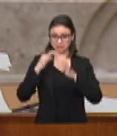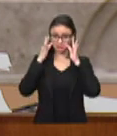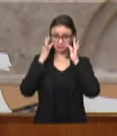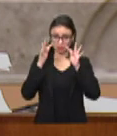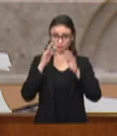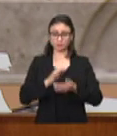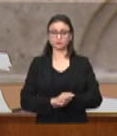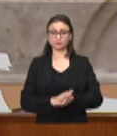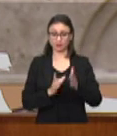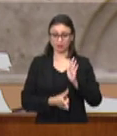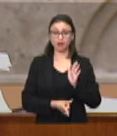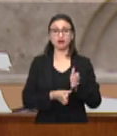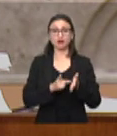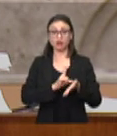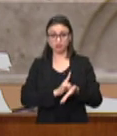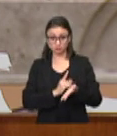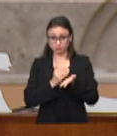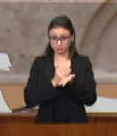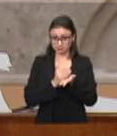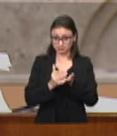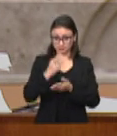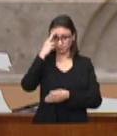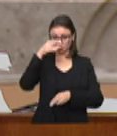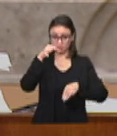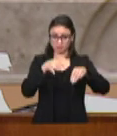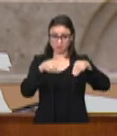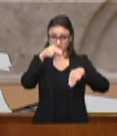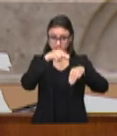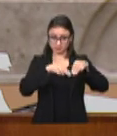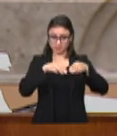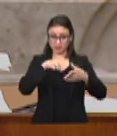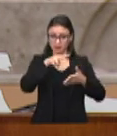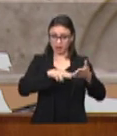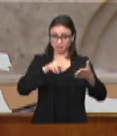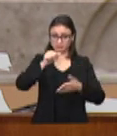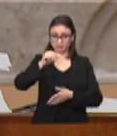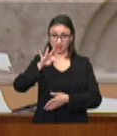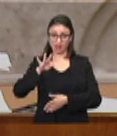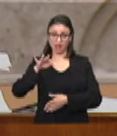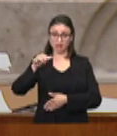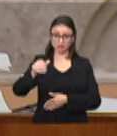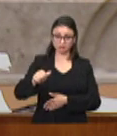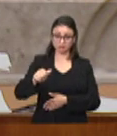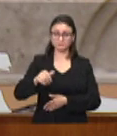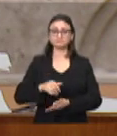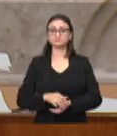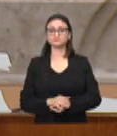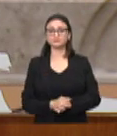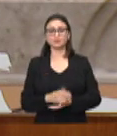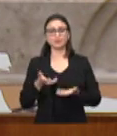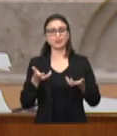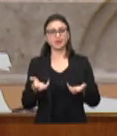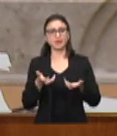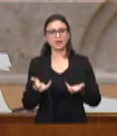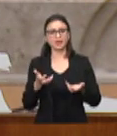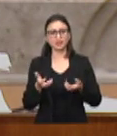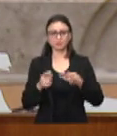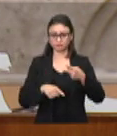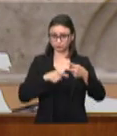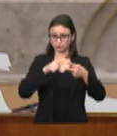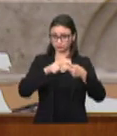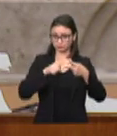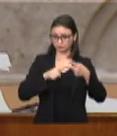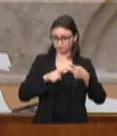Antes de submeter, senhores ministros, a ata da sessão anterior ao crivo de vossas excelências, quero fazer 2